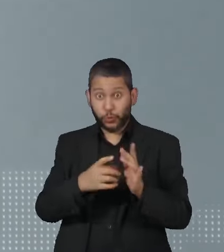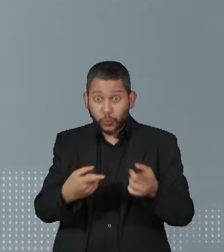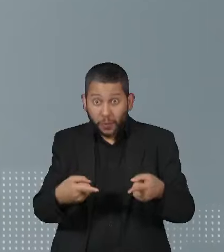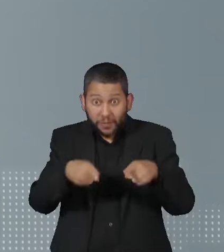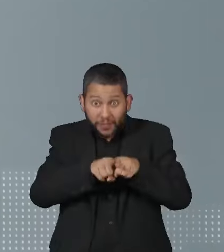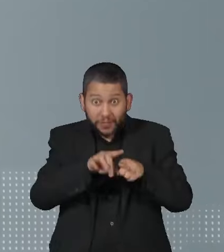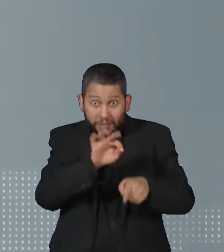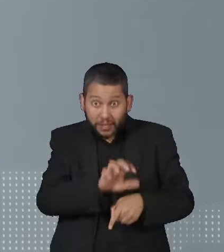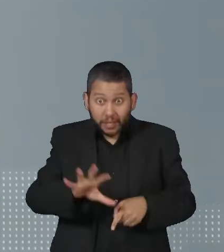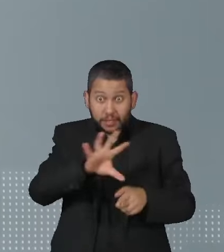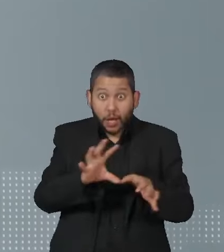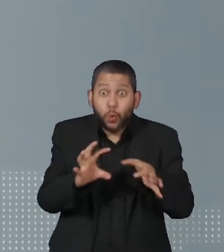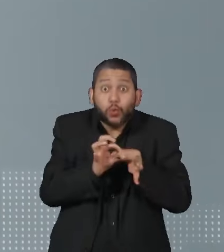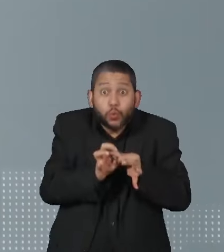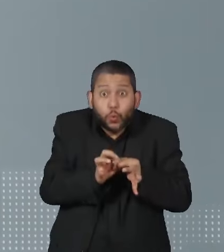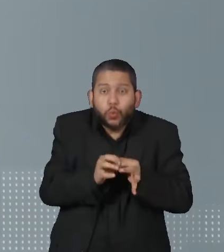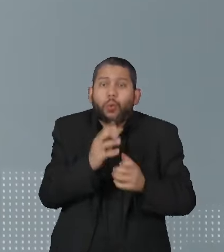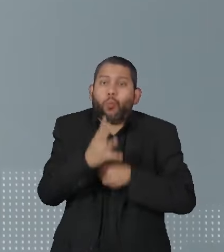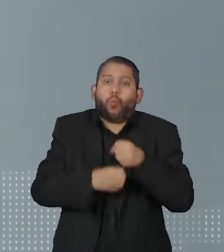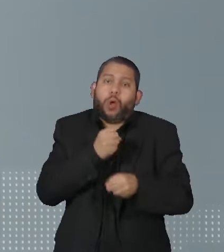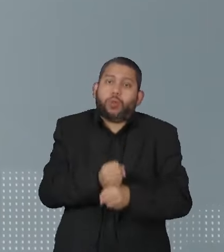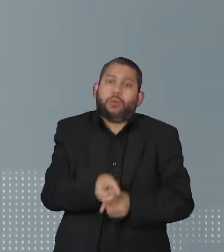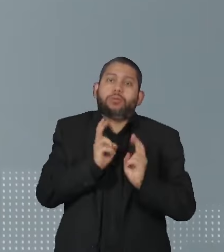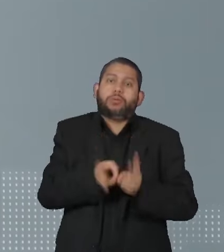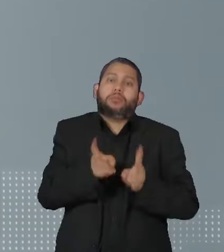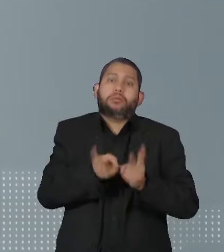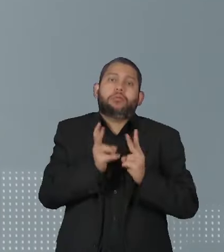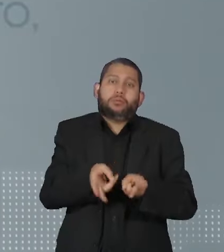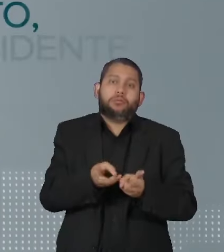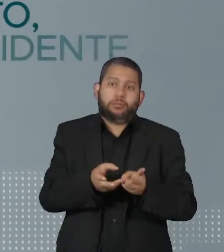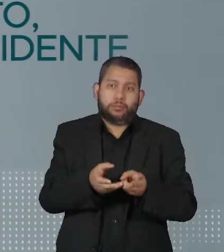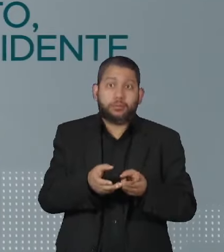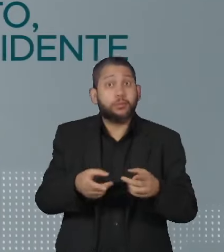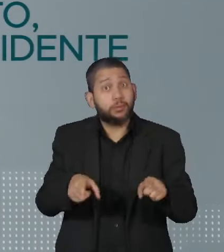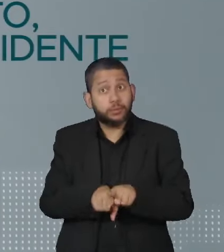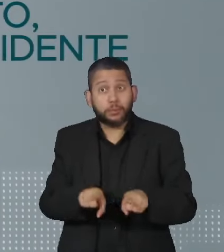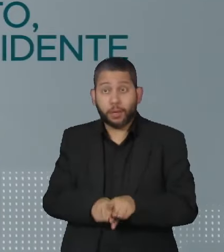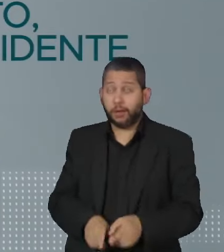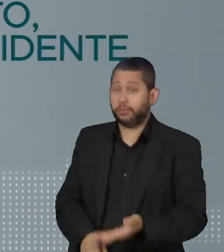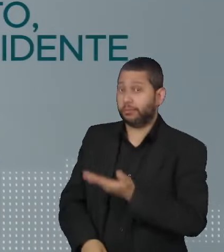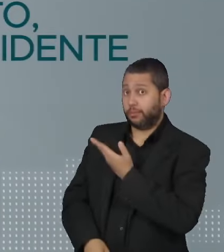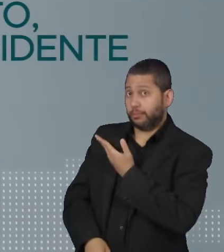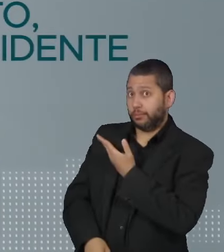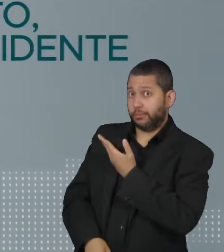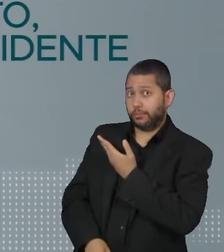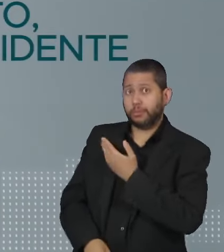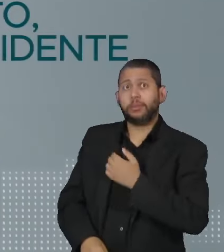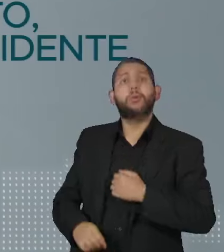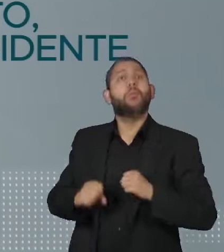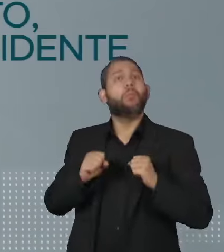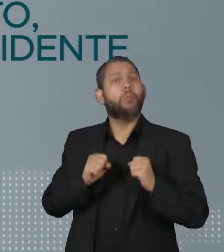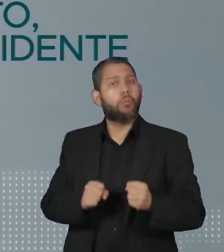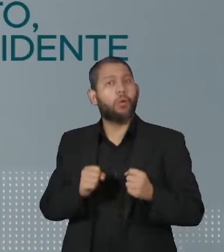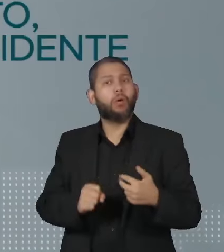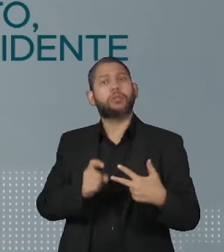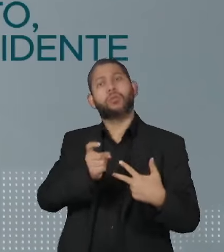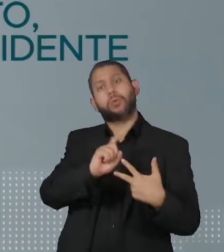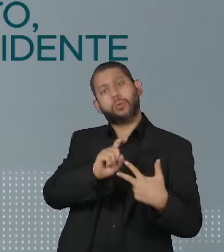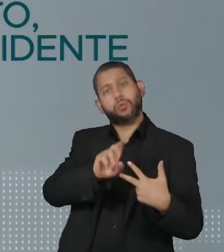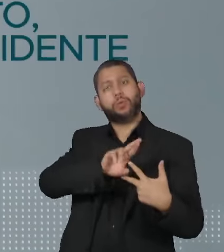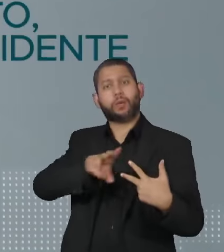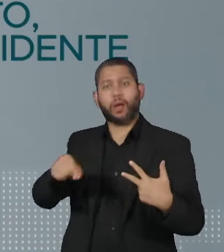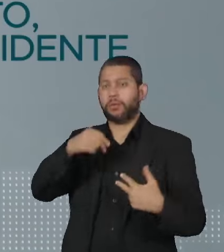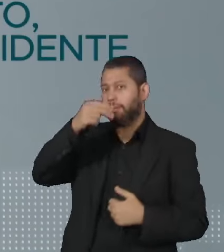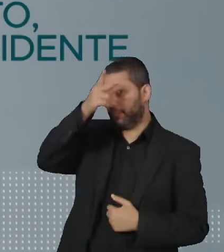se manter juntas durante os 4 anos de um mandato e elas valem para os cargos majoritários do executivo